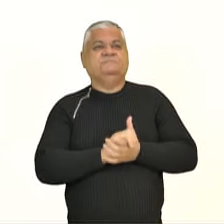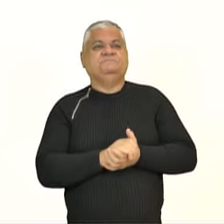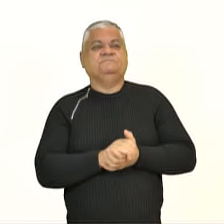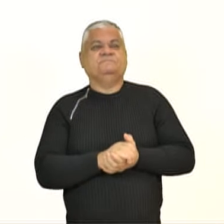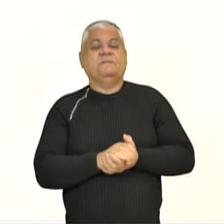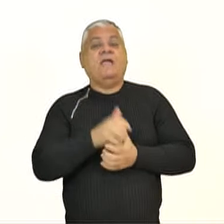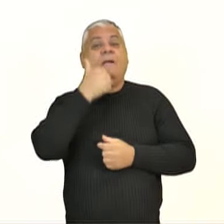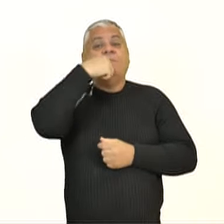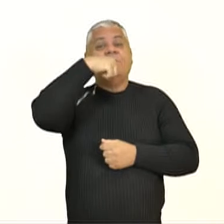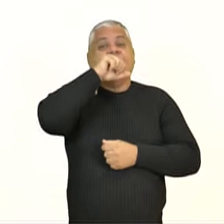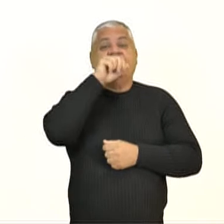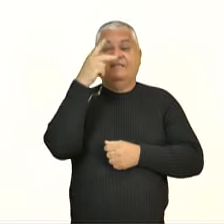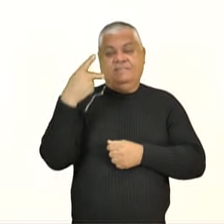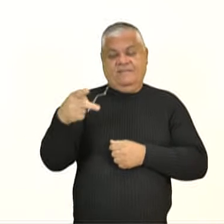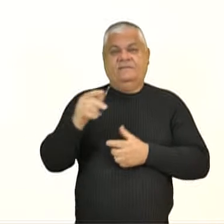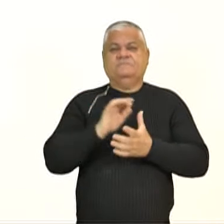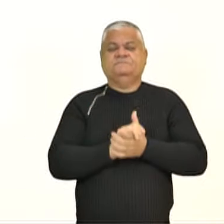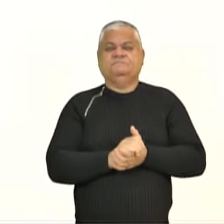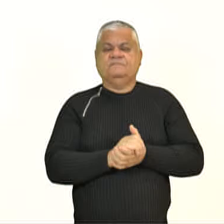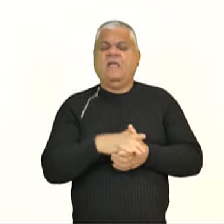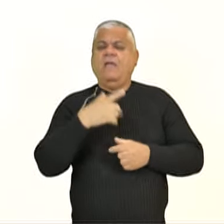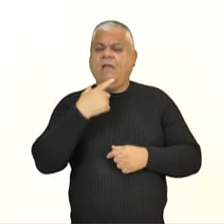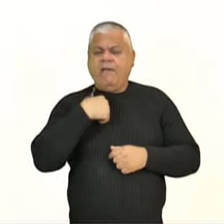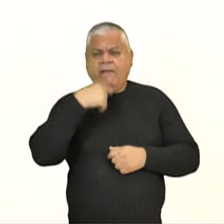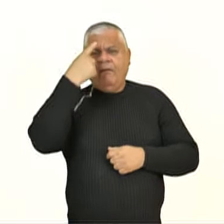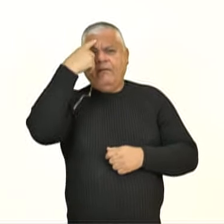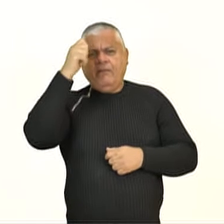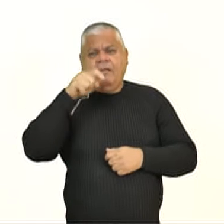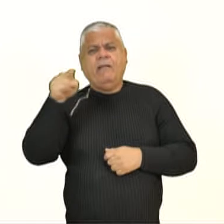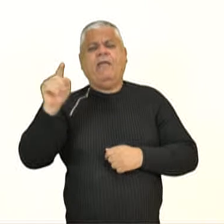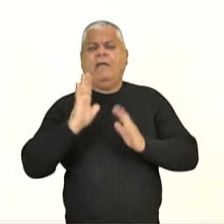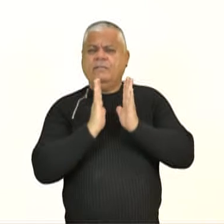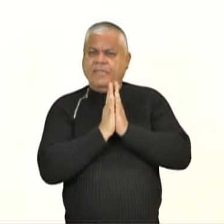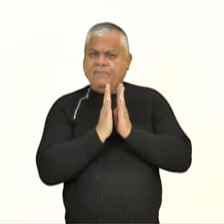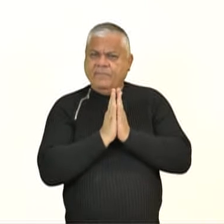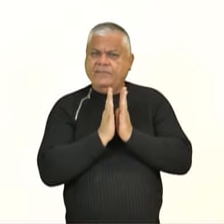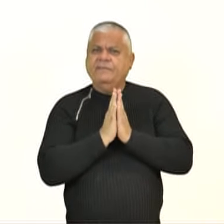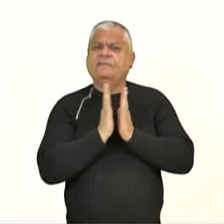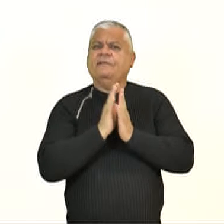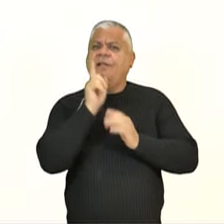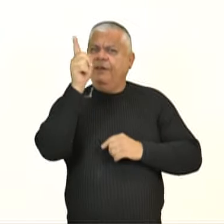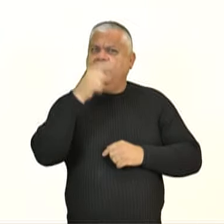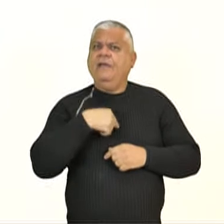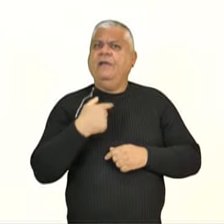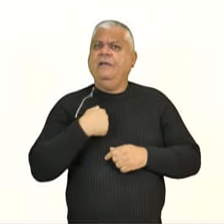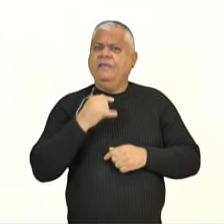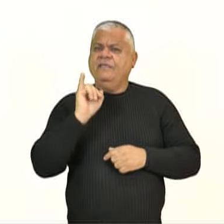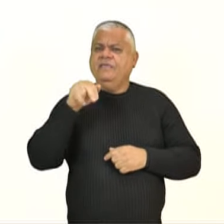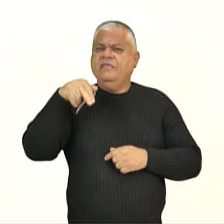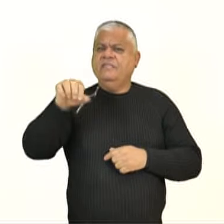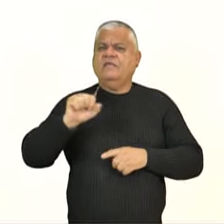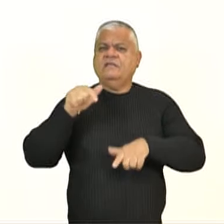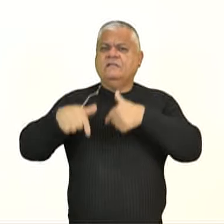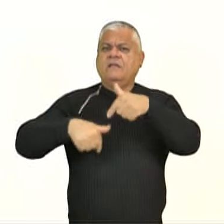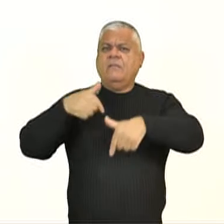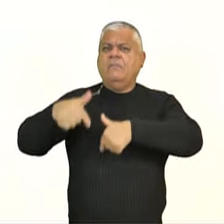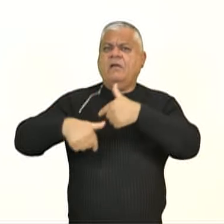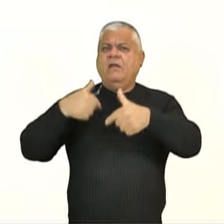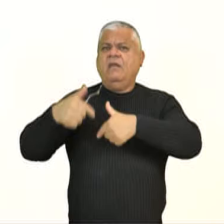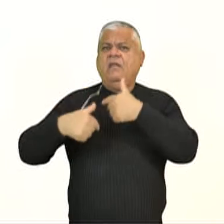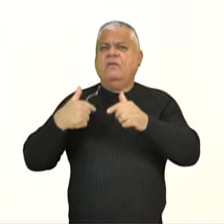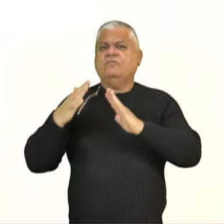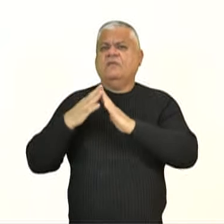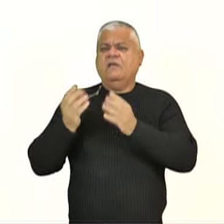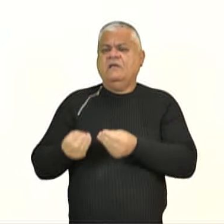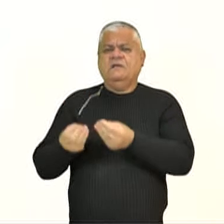de Inês. Logo eu adivinhei lá na missa onde eu estava, como a minha Inês lavrava a tarefa